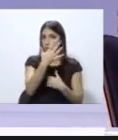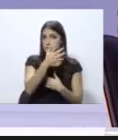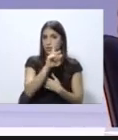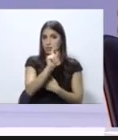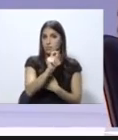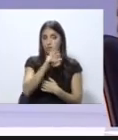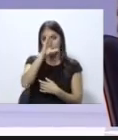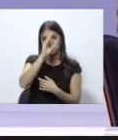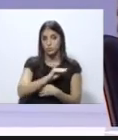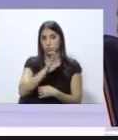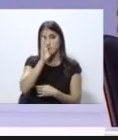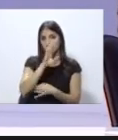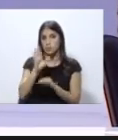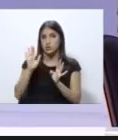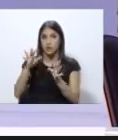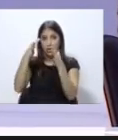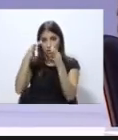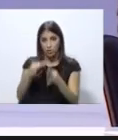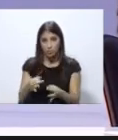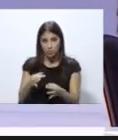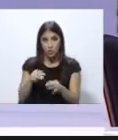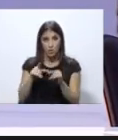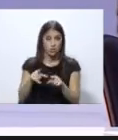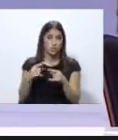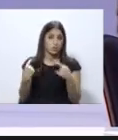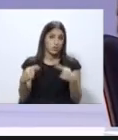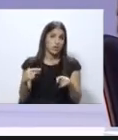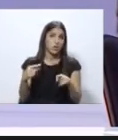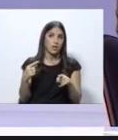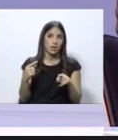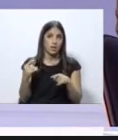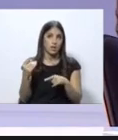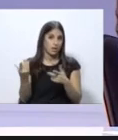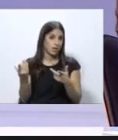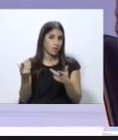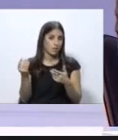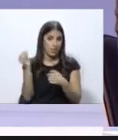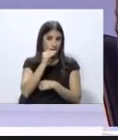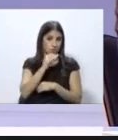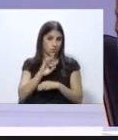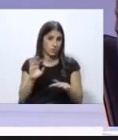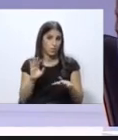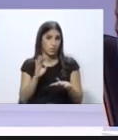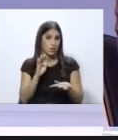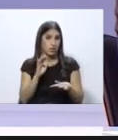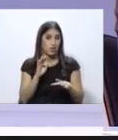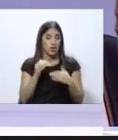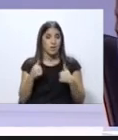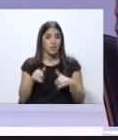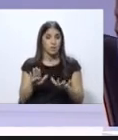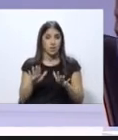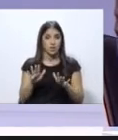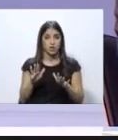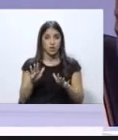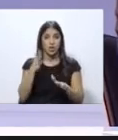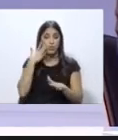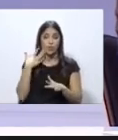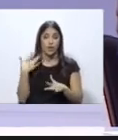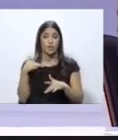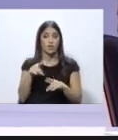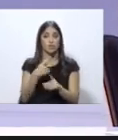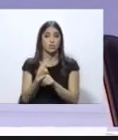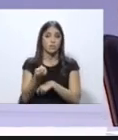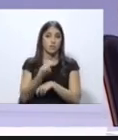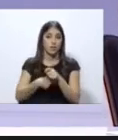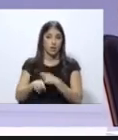alguma coisa, isto já se confirmou, entretanto, que isto era absolutamente falso. Mas a grande novela deste mercado em Portugal